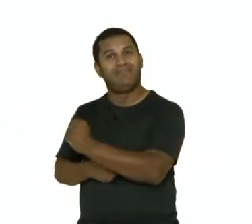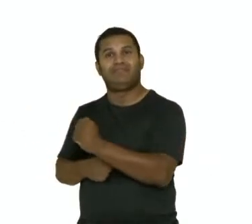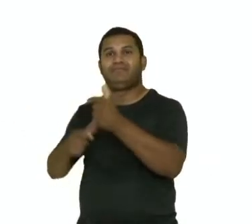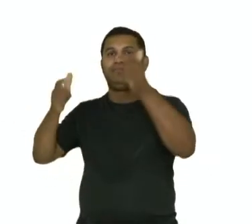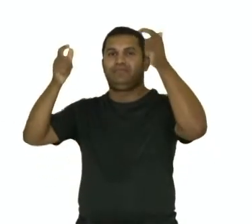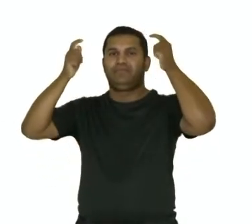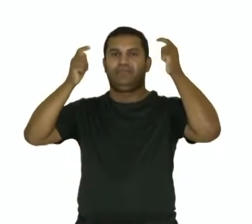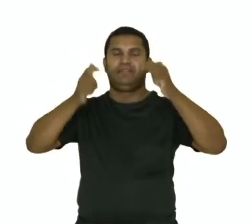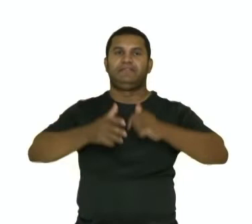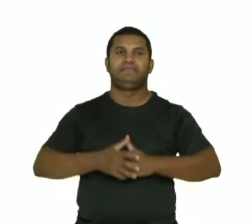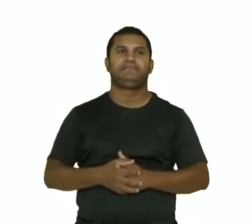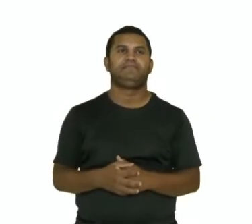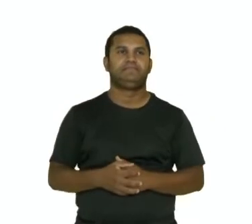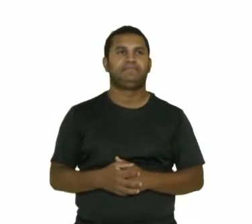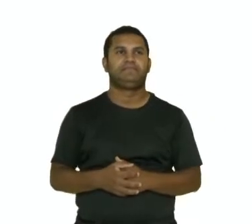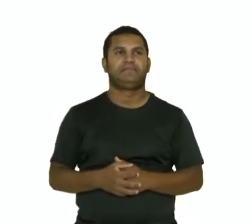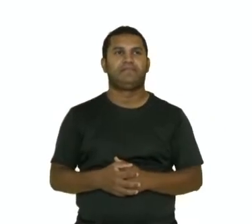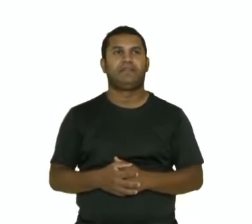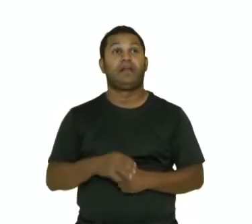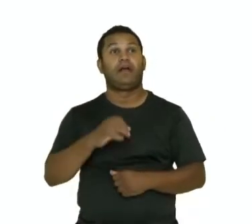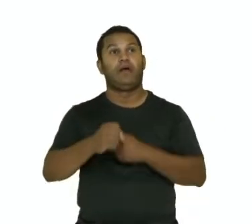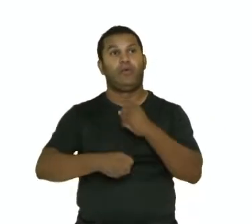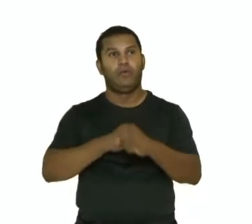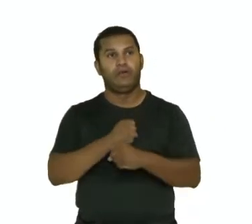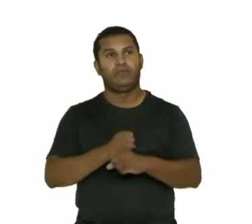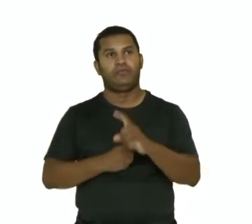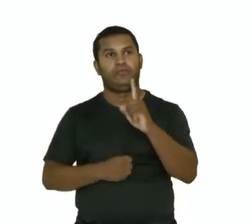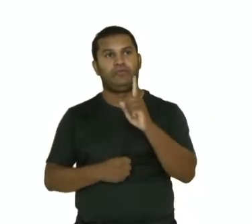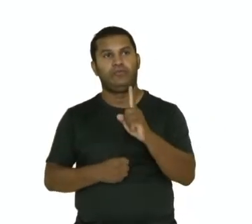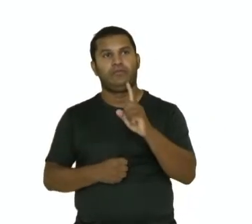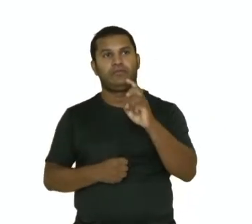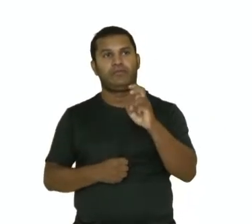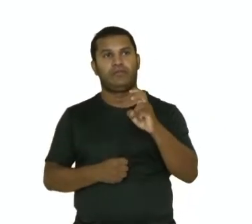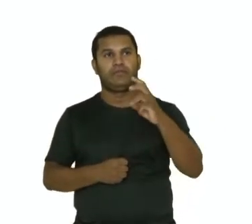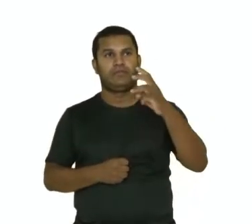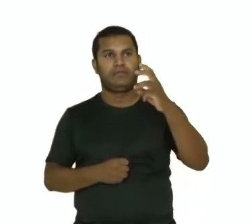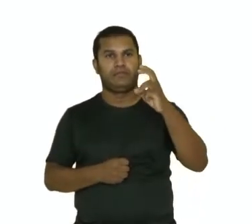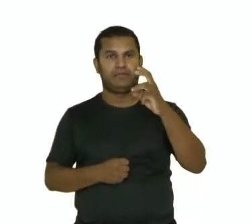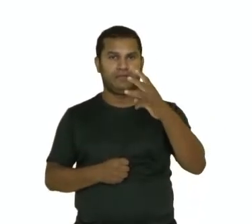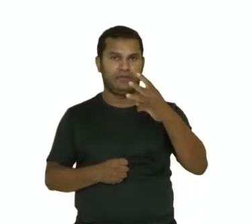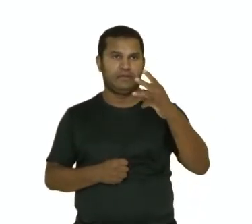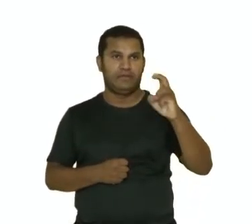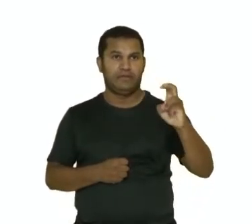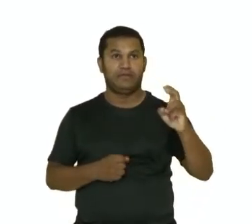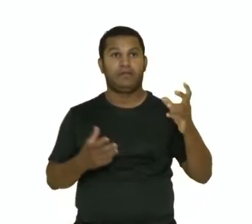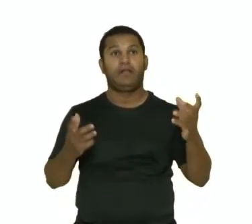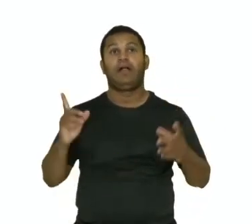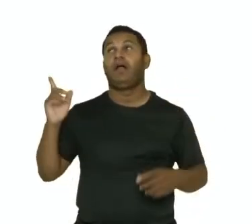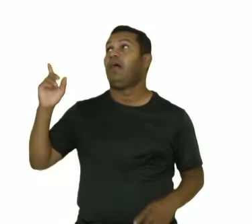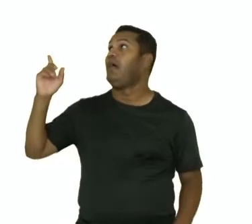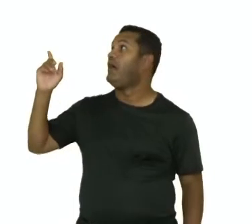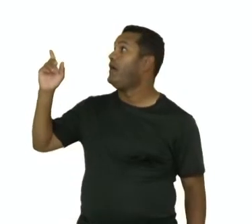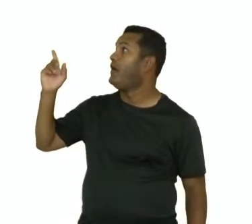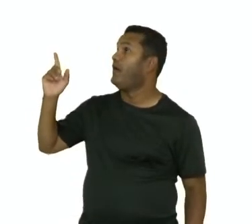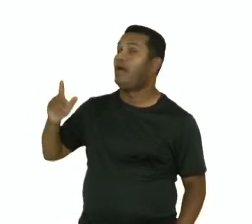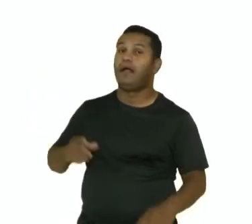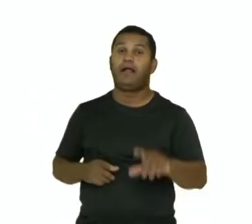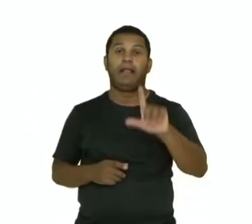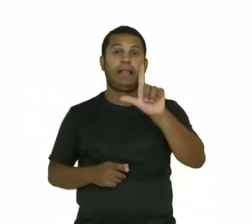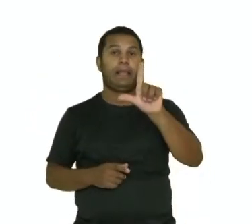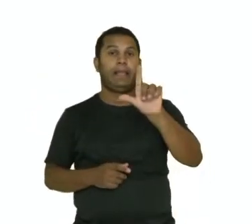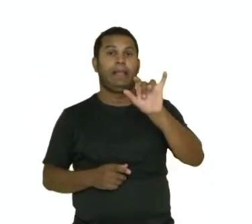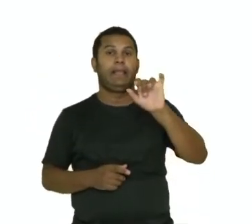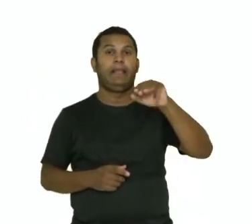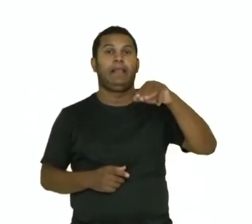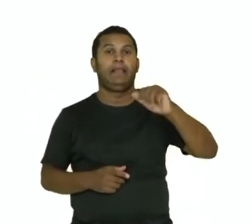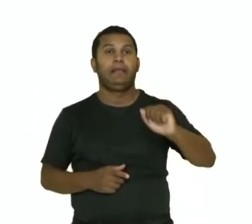Pizarro fundou a cidade de Los Reyes, atual Lima, que se tornou capital do Peru no lugar de Cusco, em